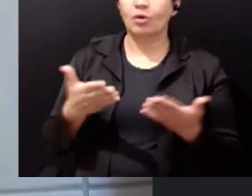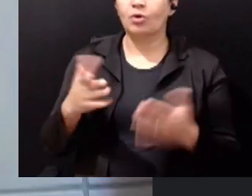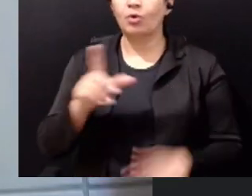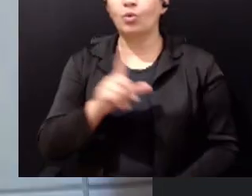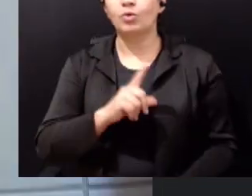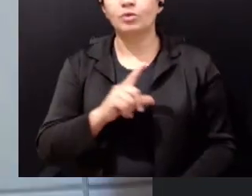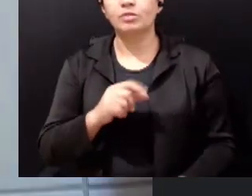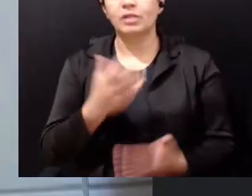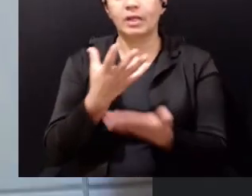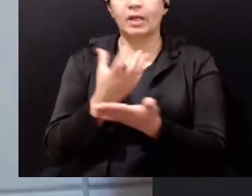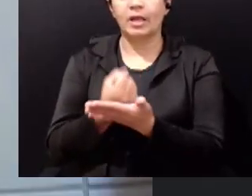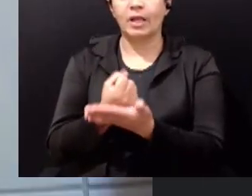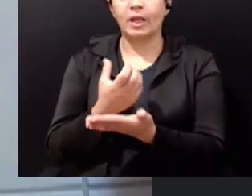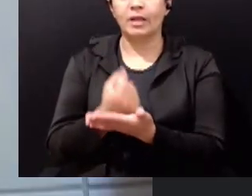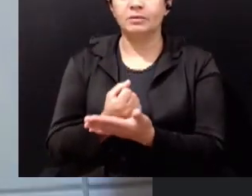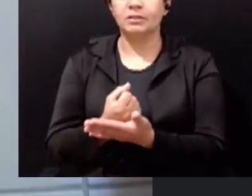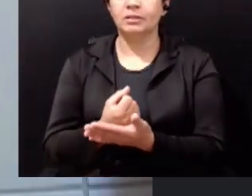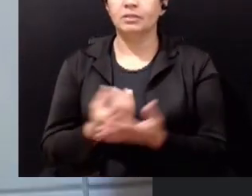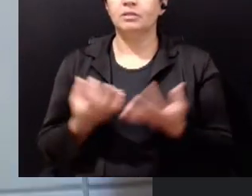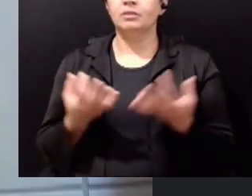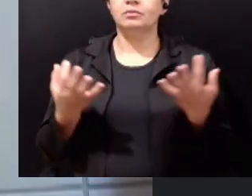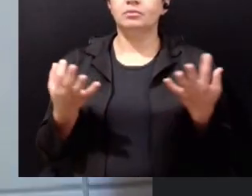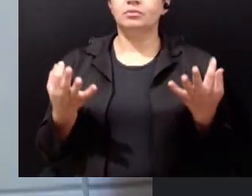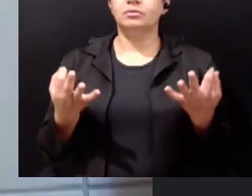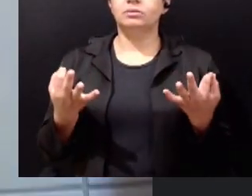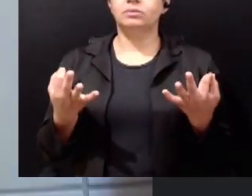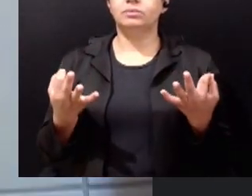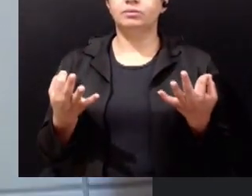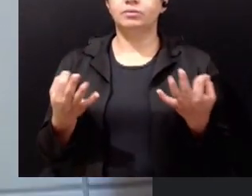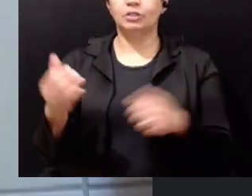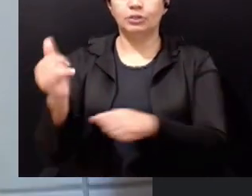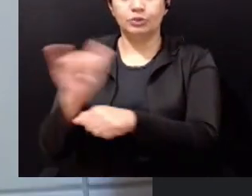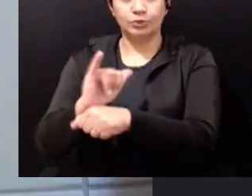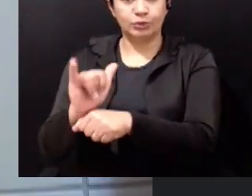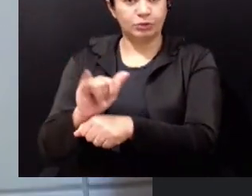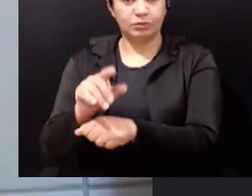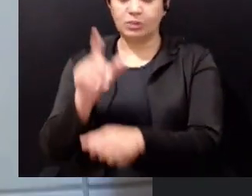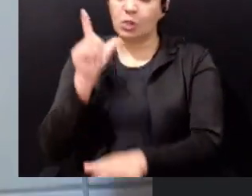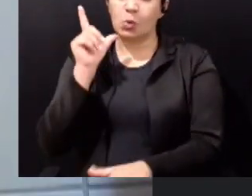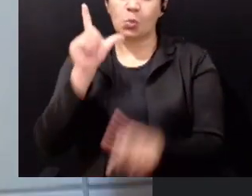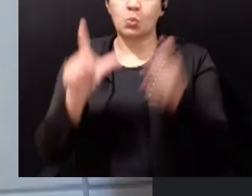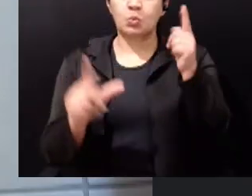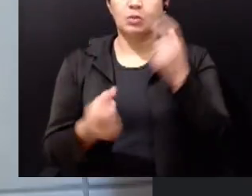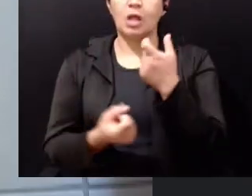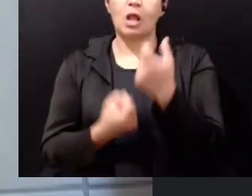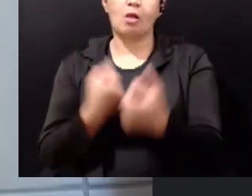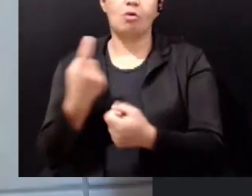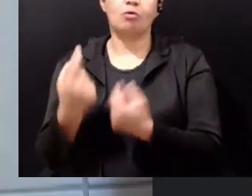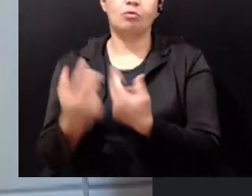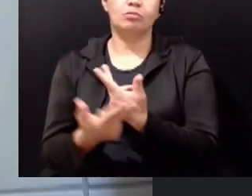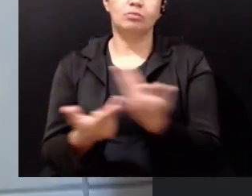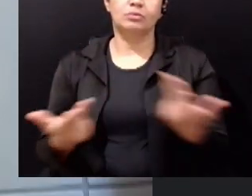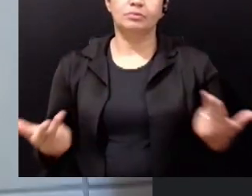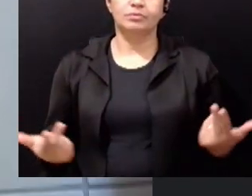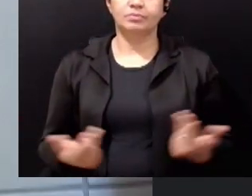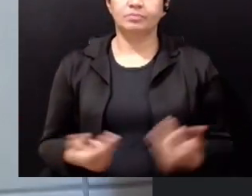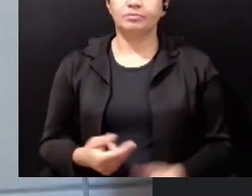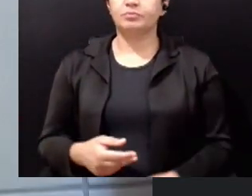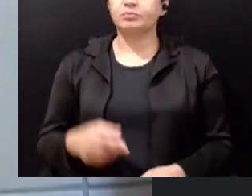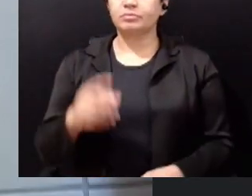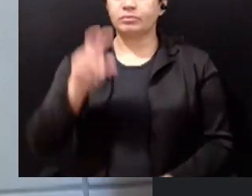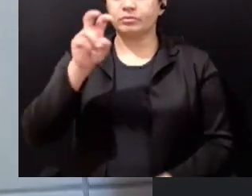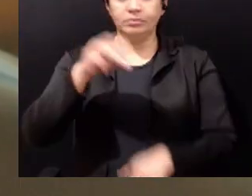aplicativos de meditação guiada. No próprio YouTube você consegue algumas meditações ali de 5 minutos que você pode